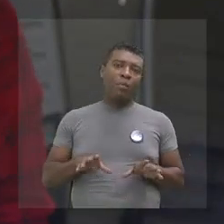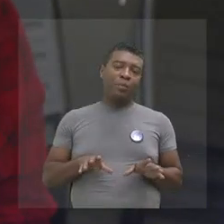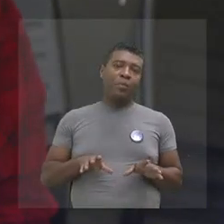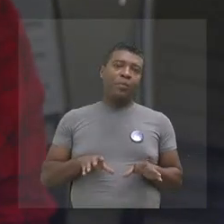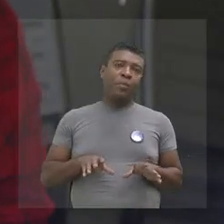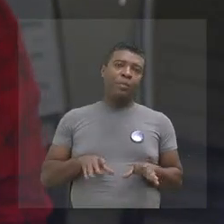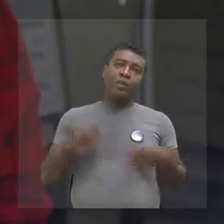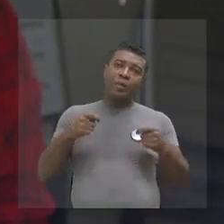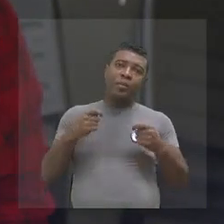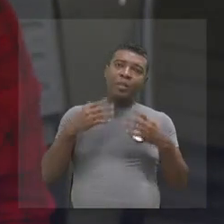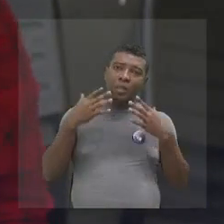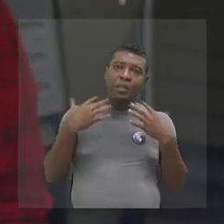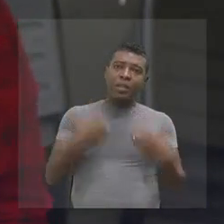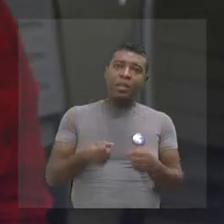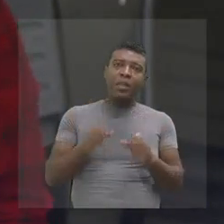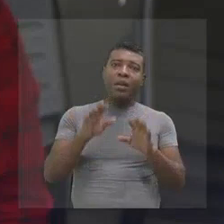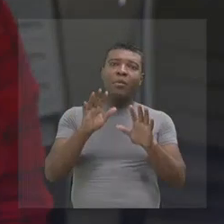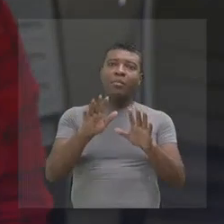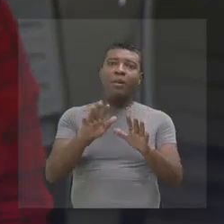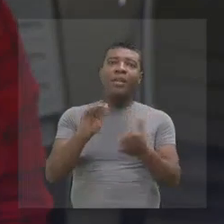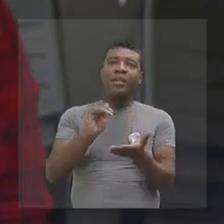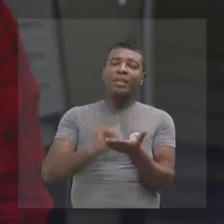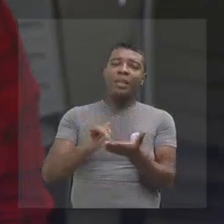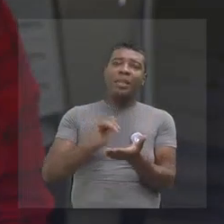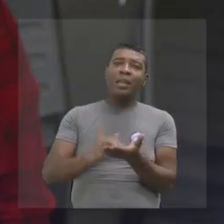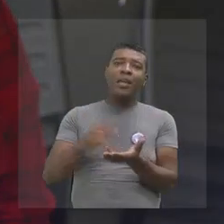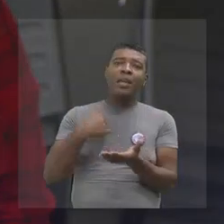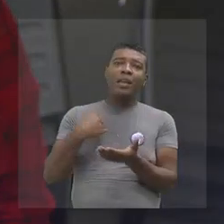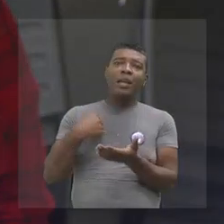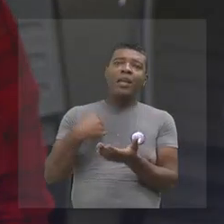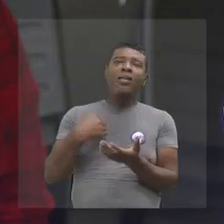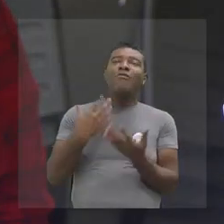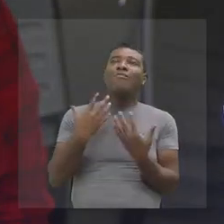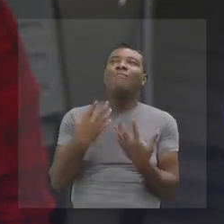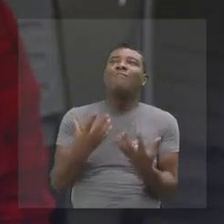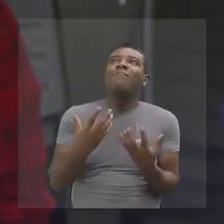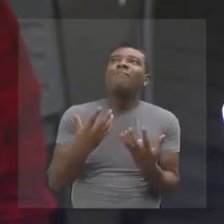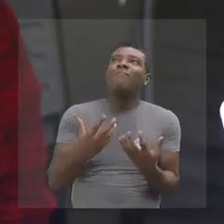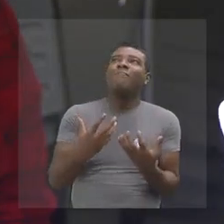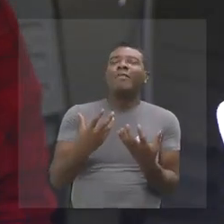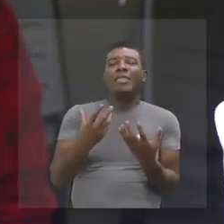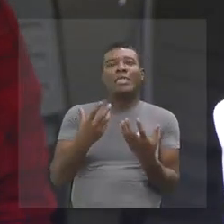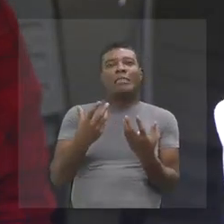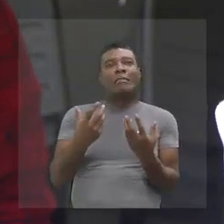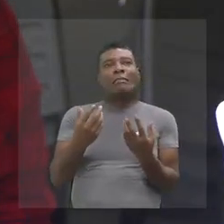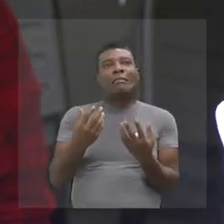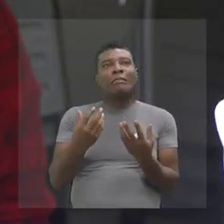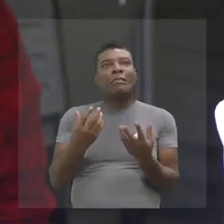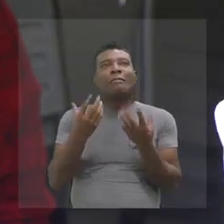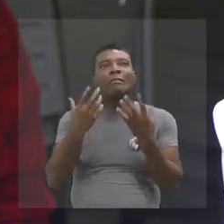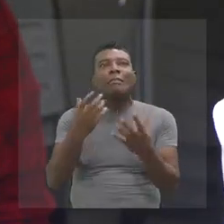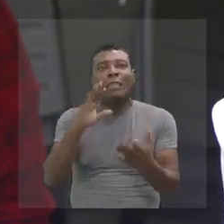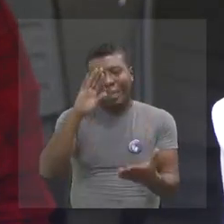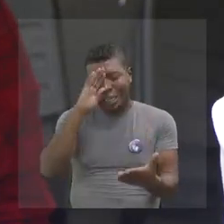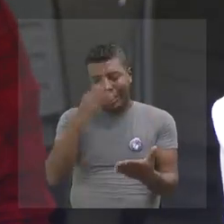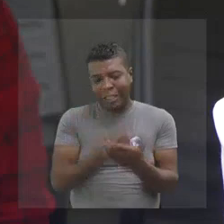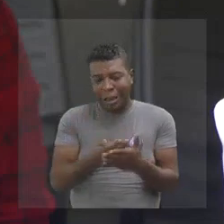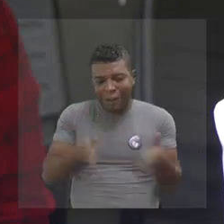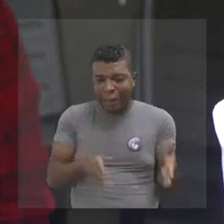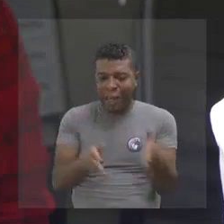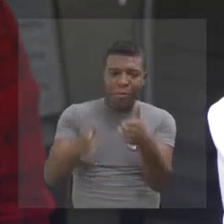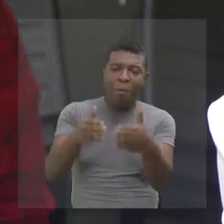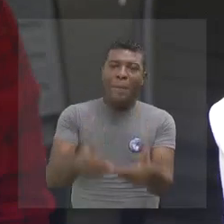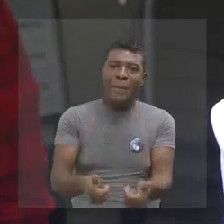sabe secretário eu gostaria de acreditar que a gente está caminhando para um caminho melhor mas quando a gente